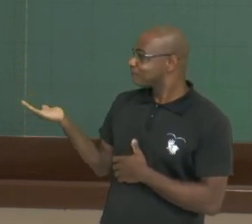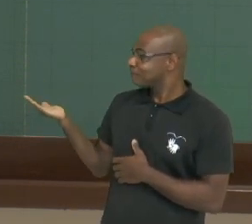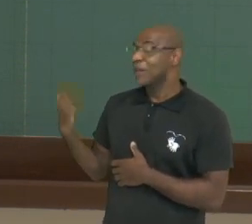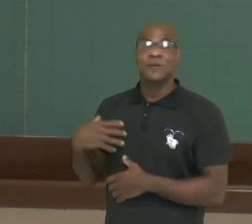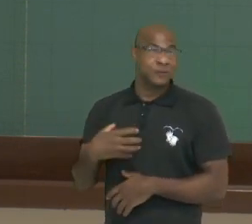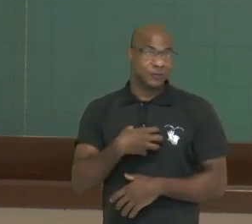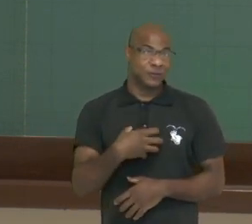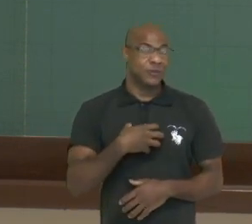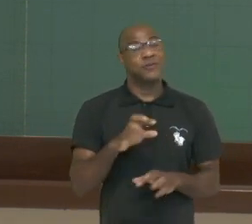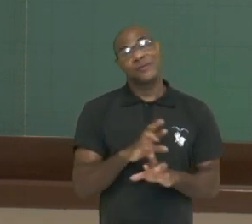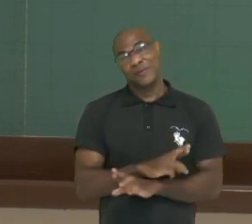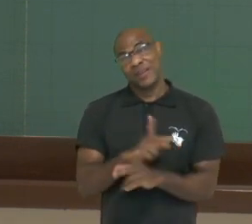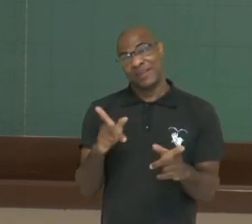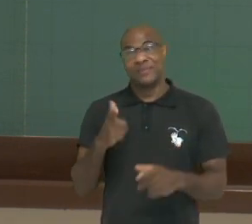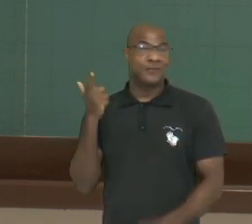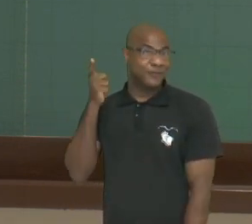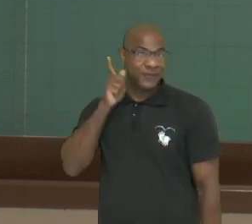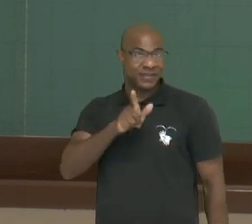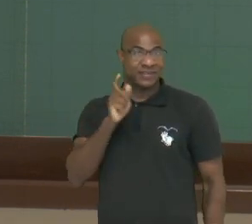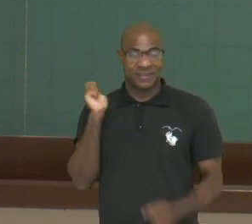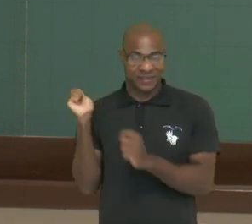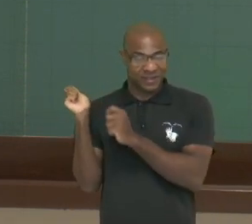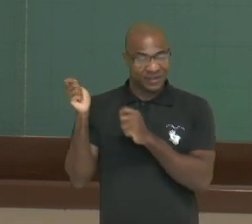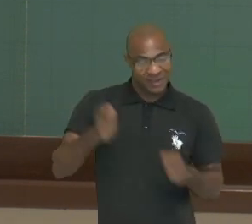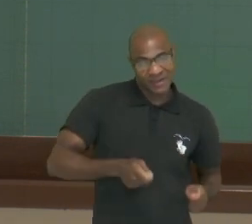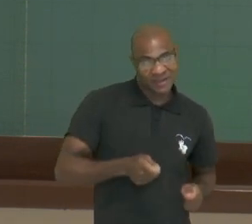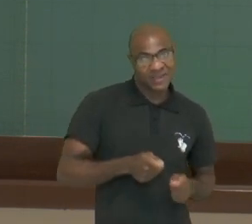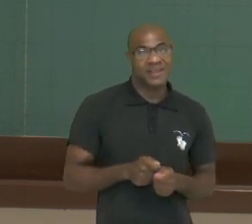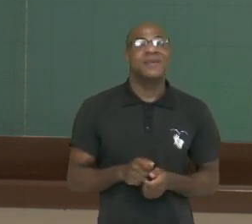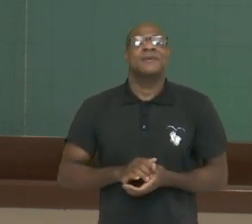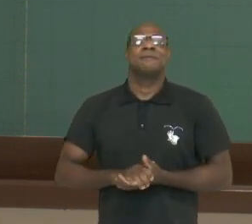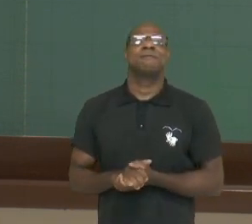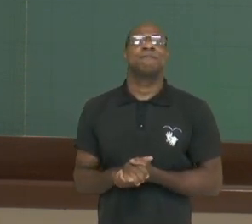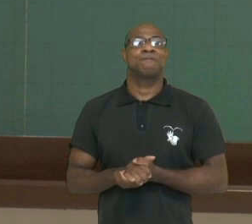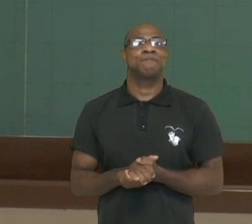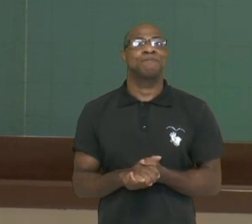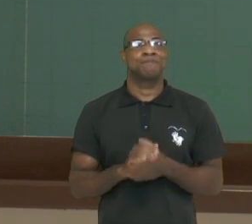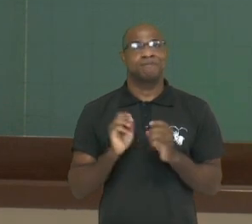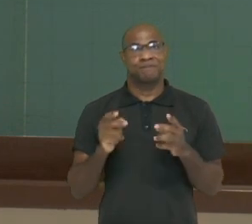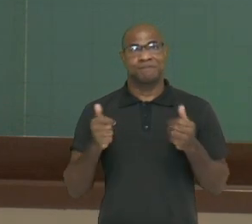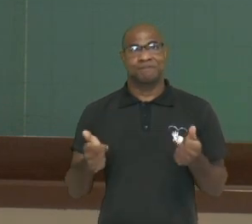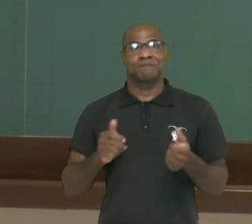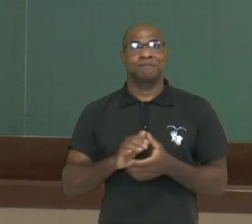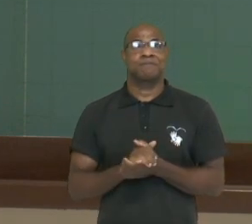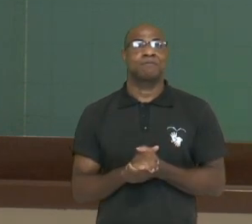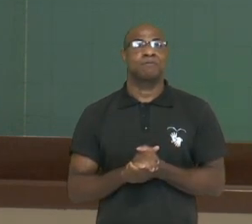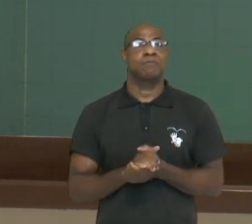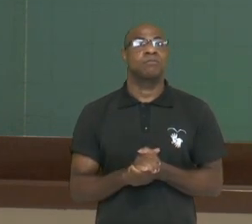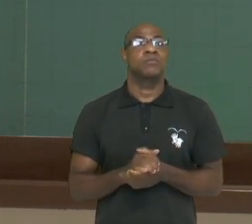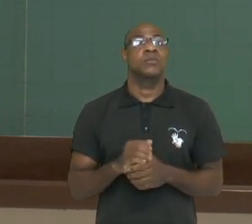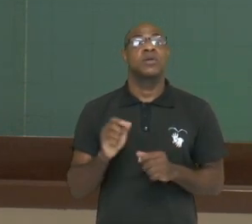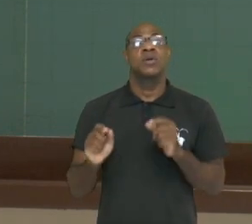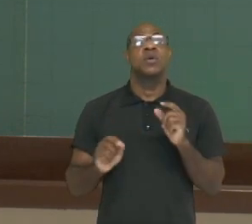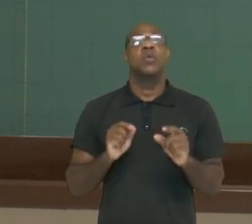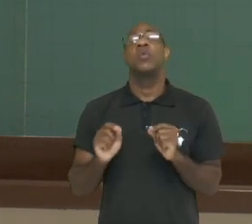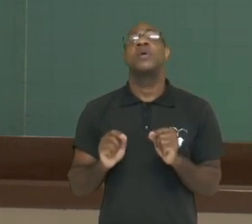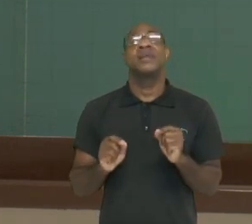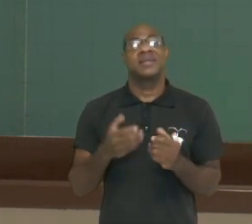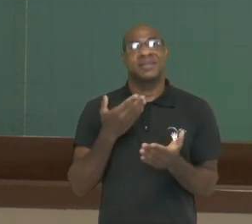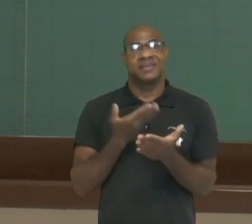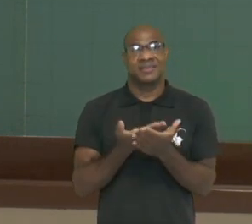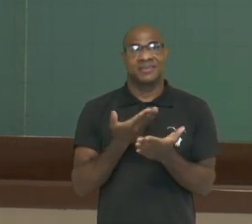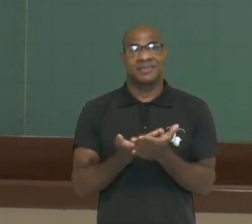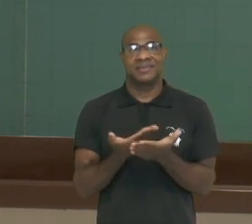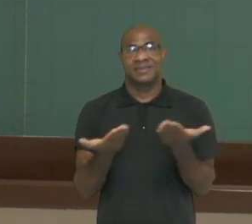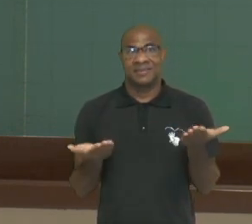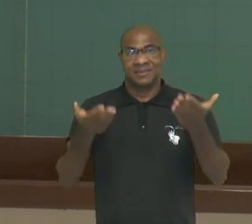distintas. Atenção para não haver confusão, certo? Vamos adiante. Agora, nesse momento,